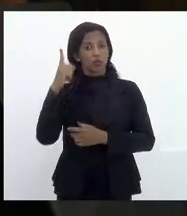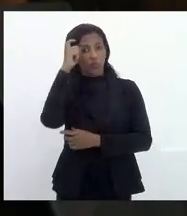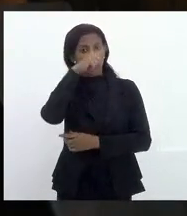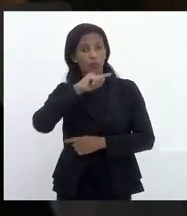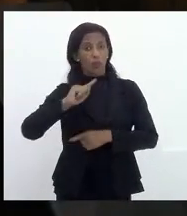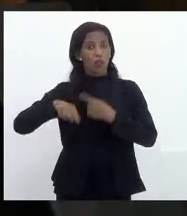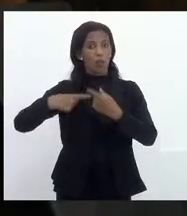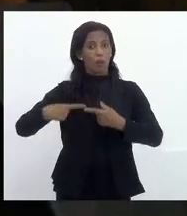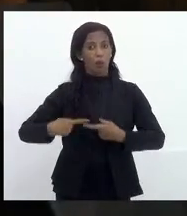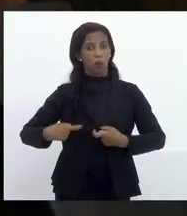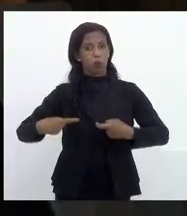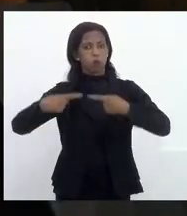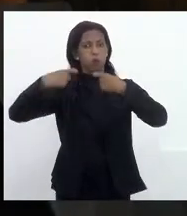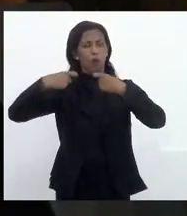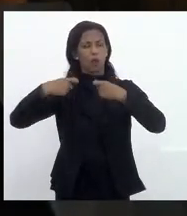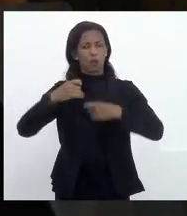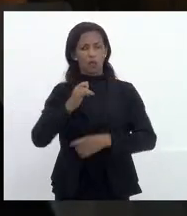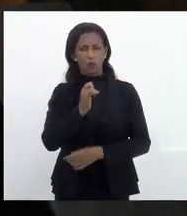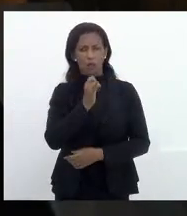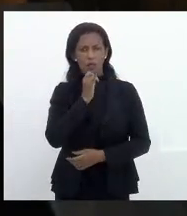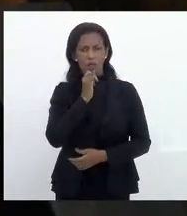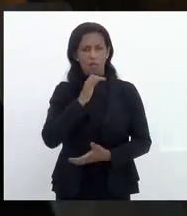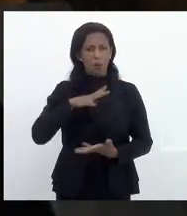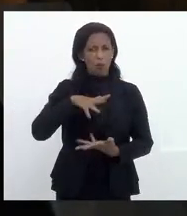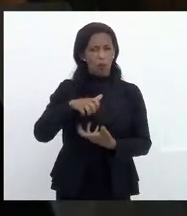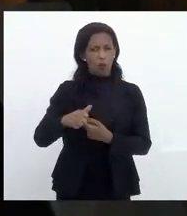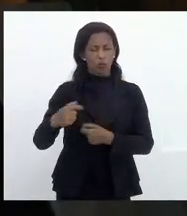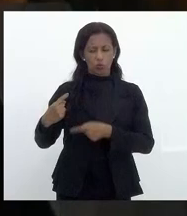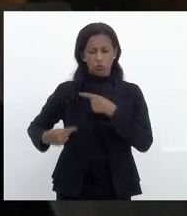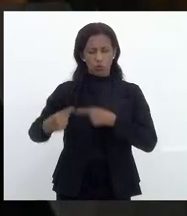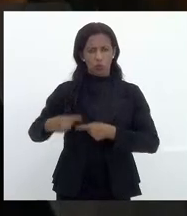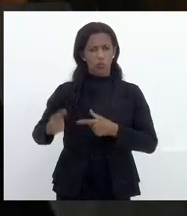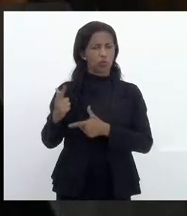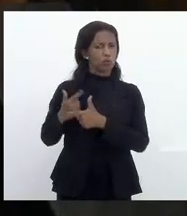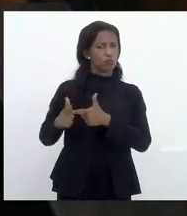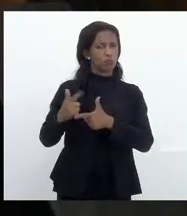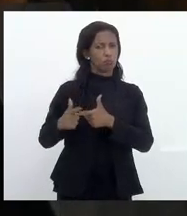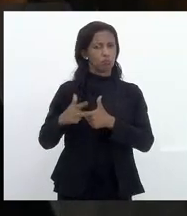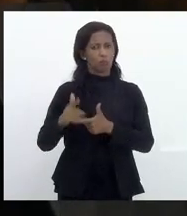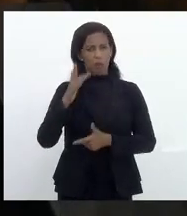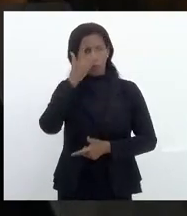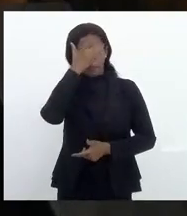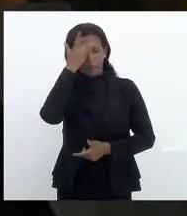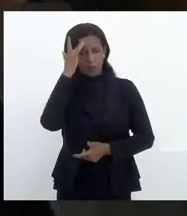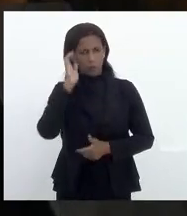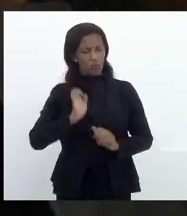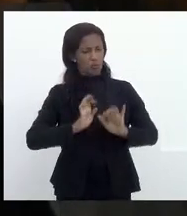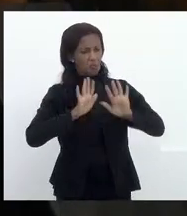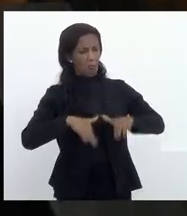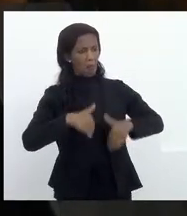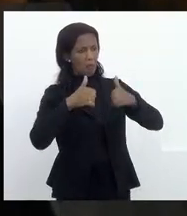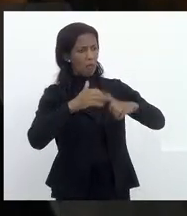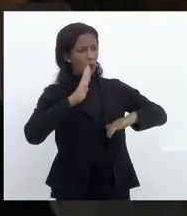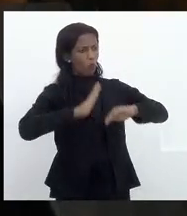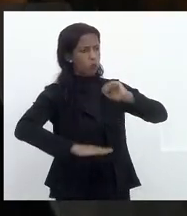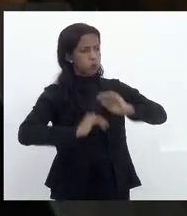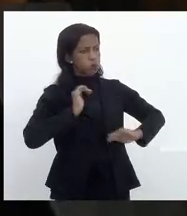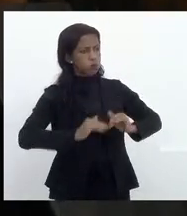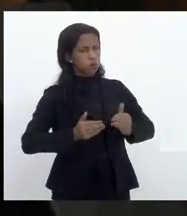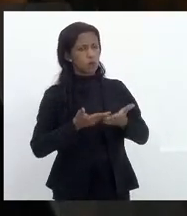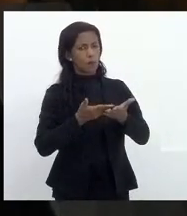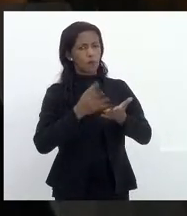deram um exemplo para o mundo discutindo seus problemas pensou de bem intencionado e capacitados